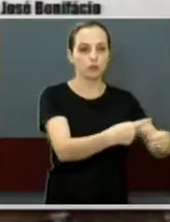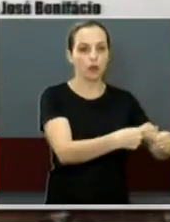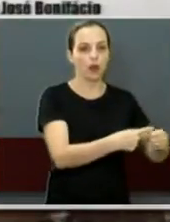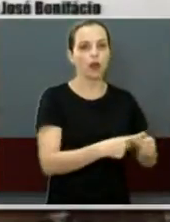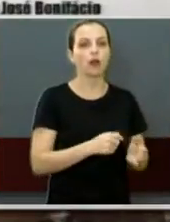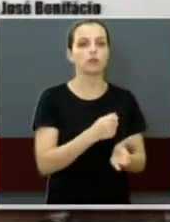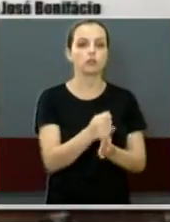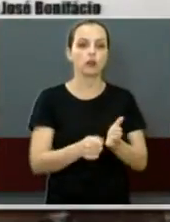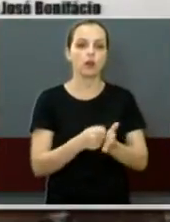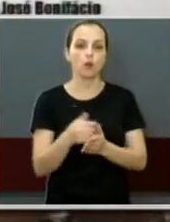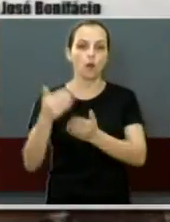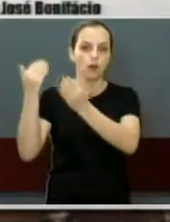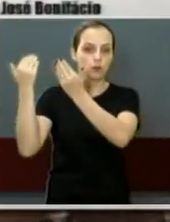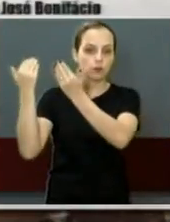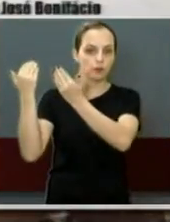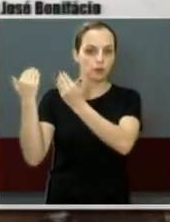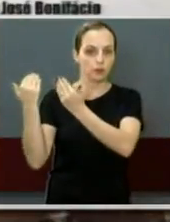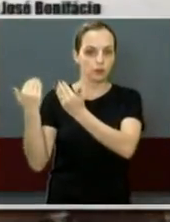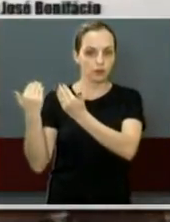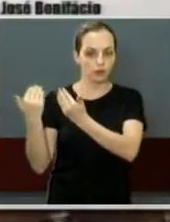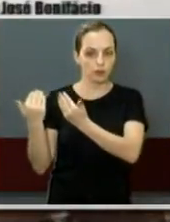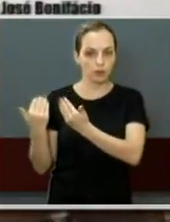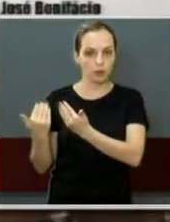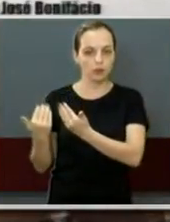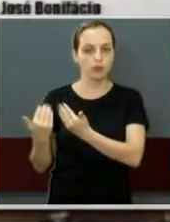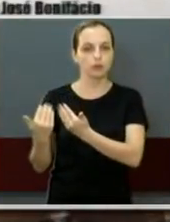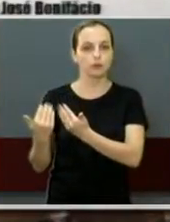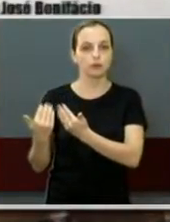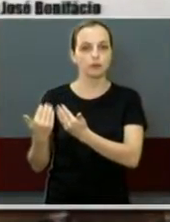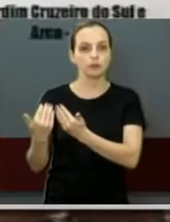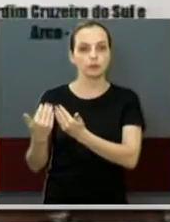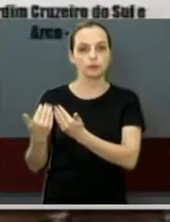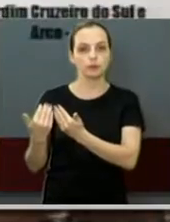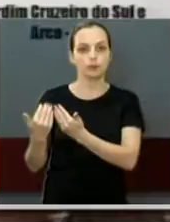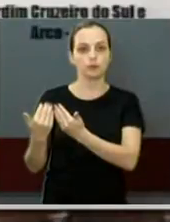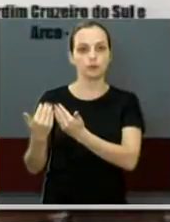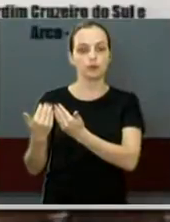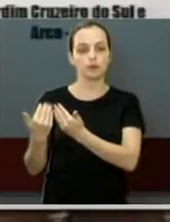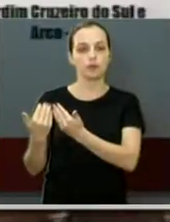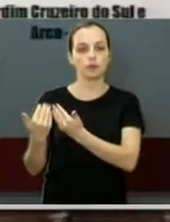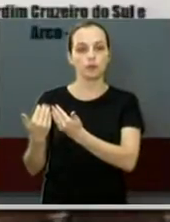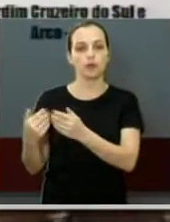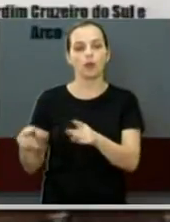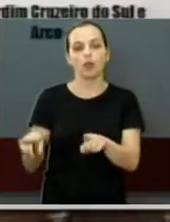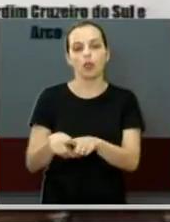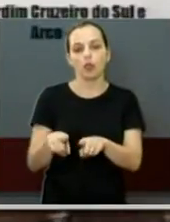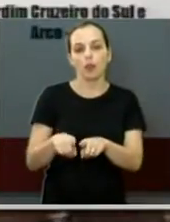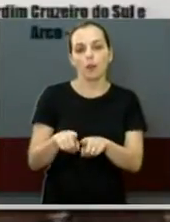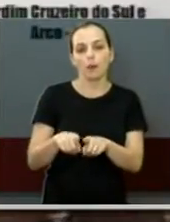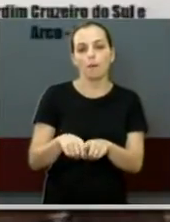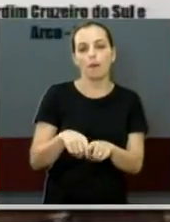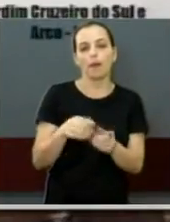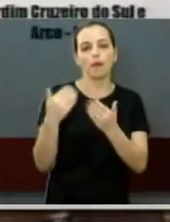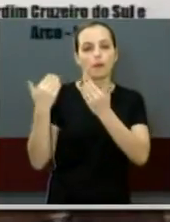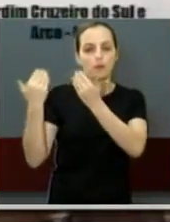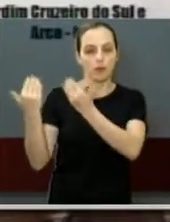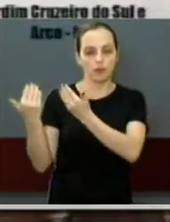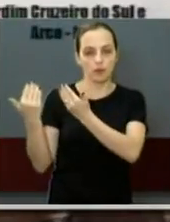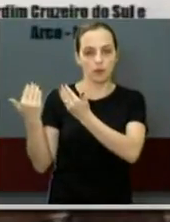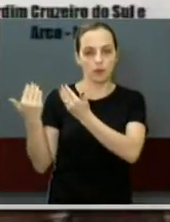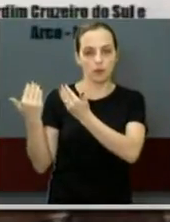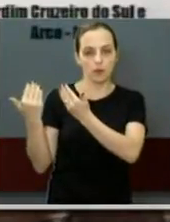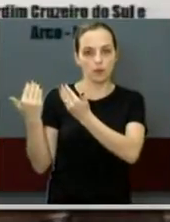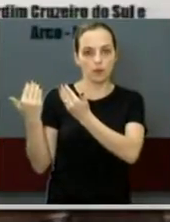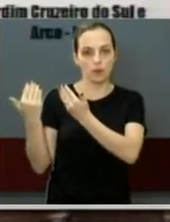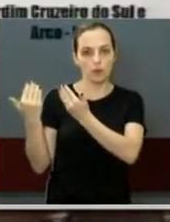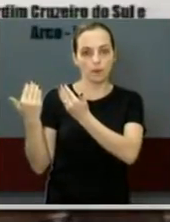Verde. Fomos na Vila José Bonifácio. Próximo slide. Também estivemos no Jardim Martinez, outra foto do